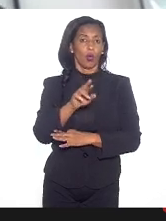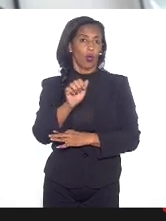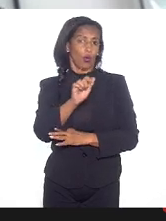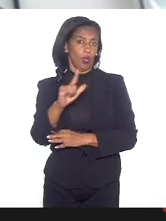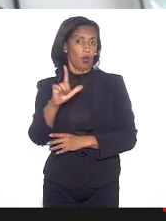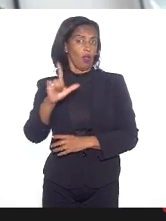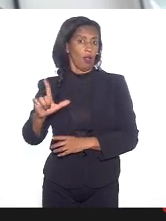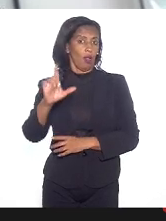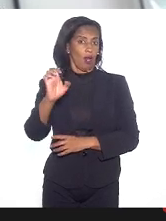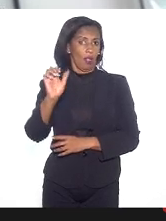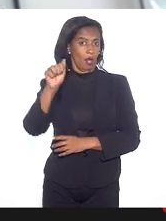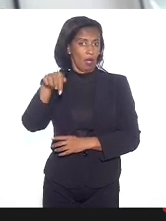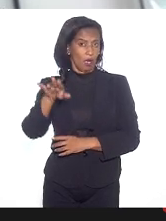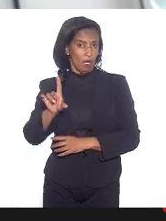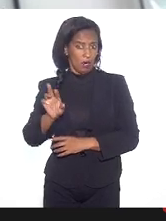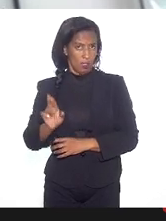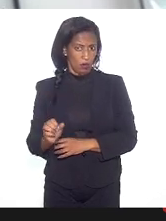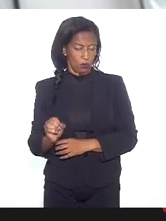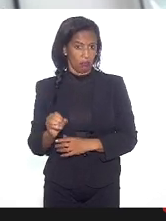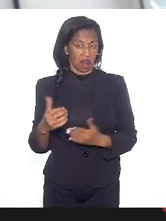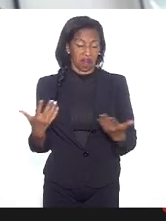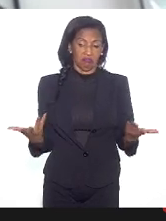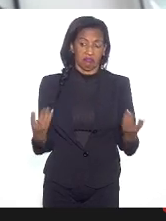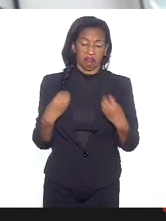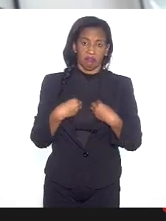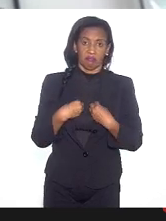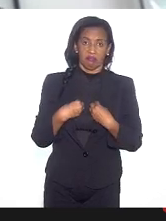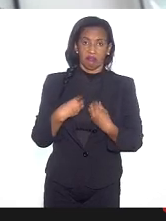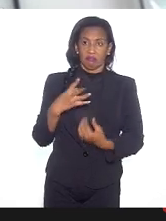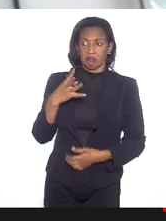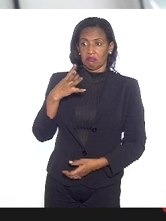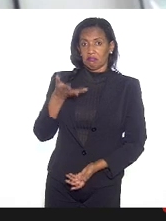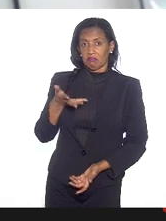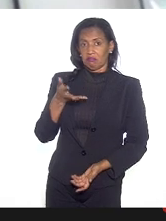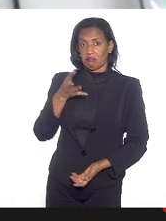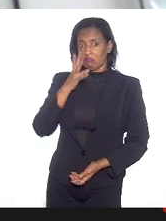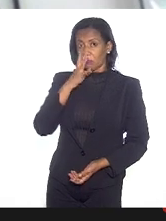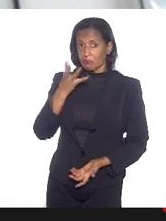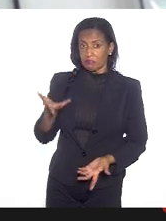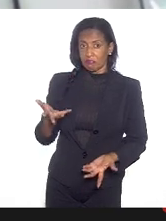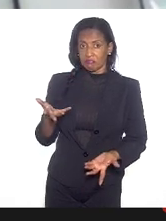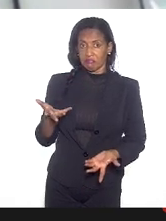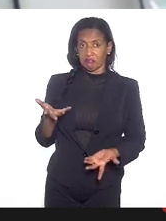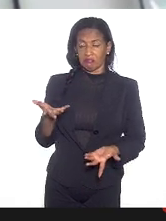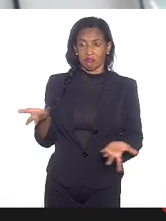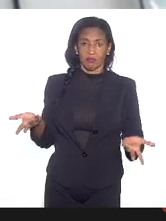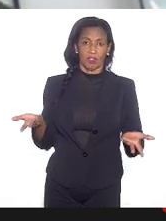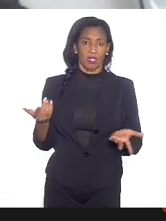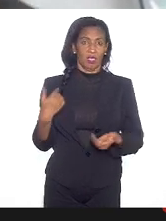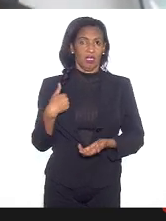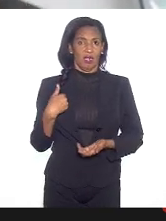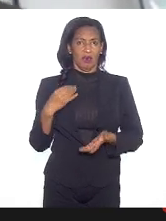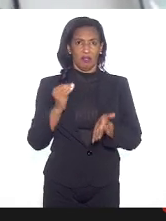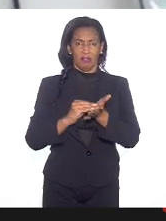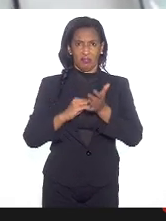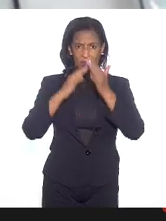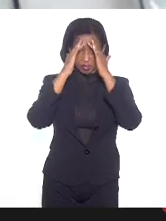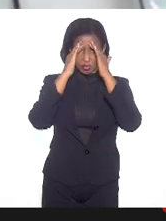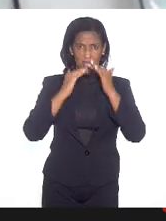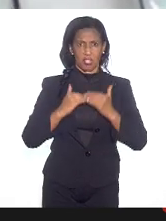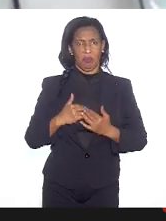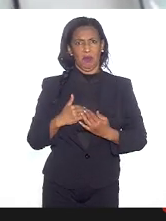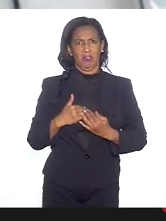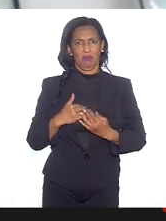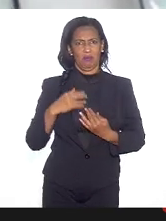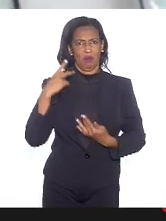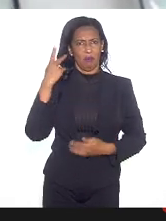Monteiro. Então, me causa espanto, perplexidade e até uma constatação de desrespeito ao Parlamento